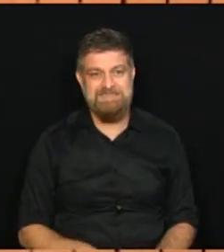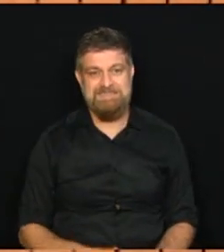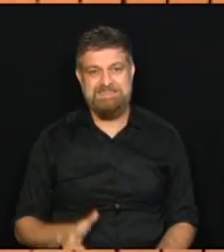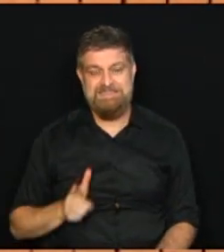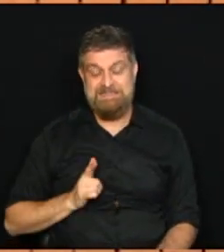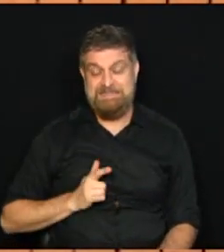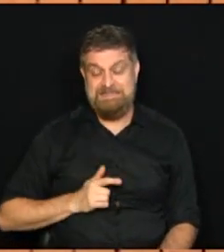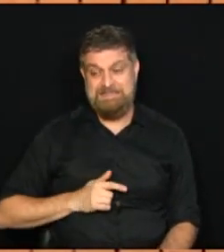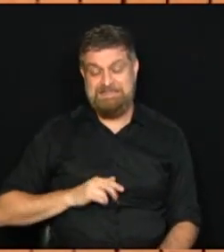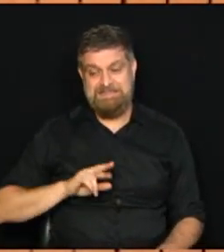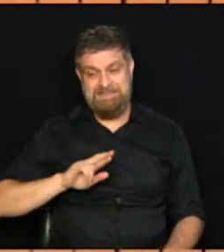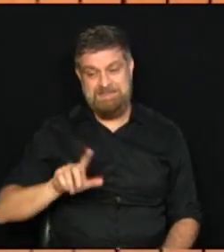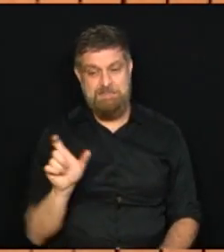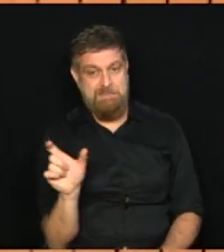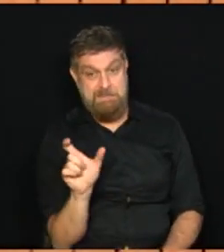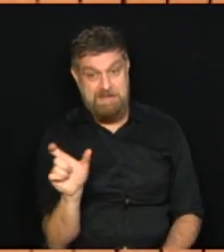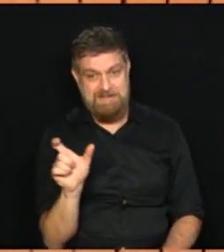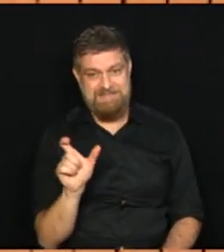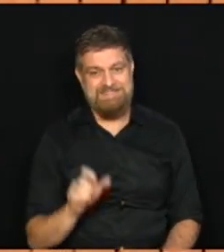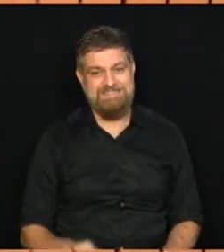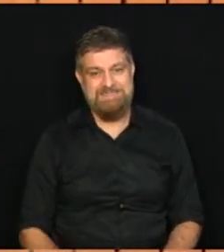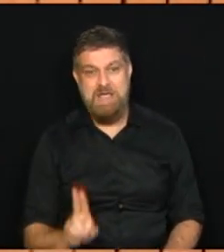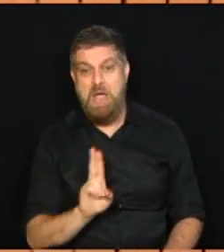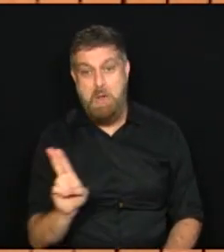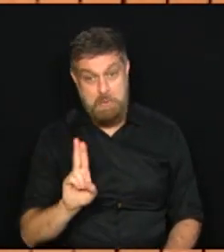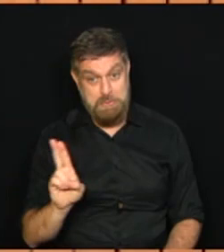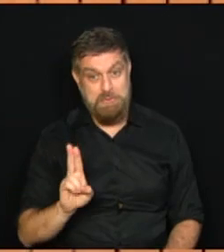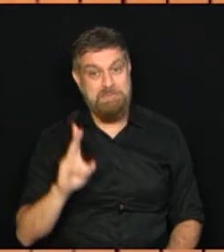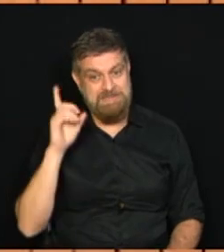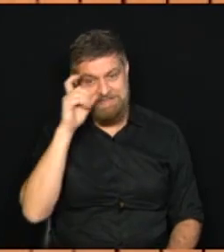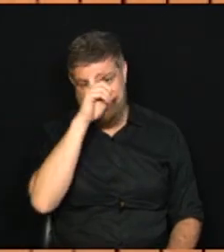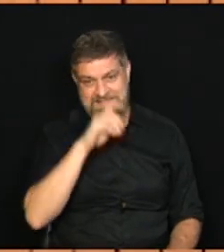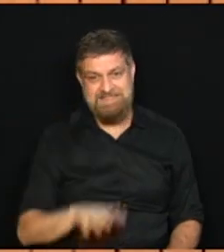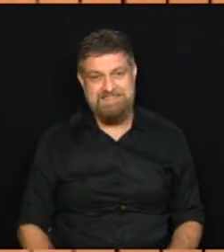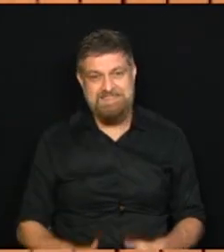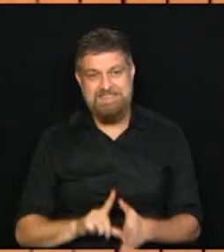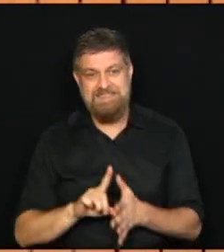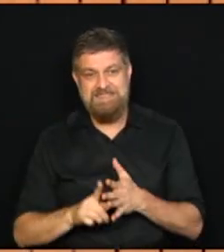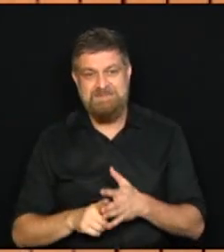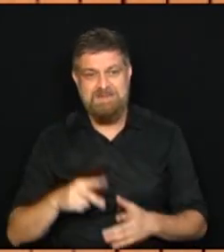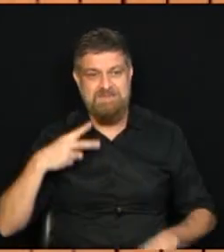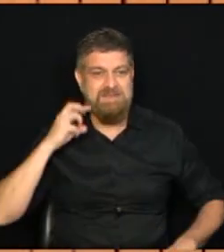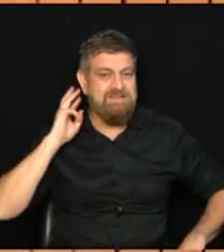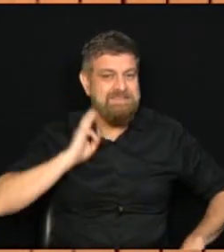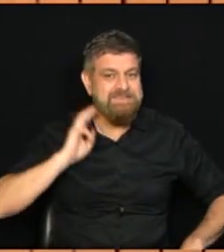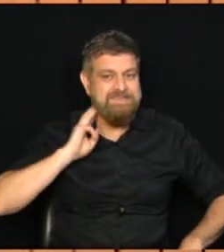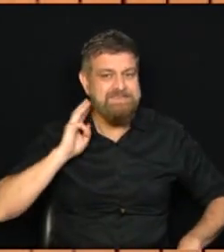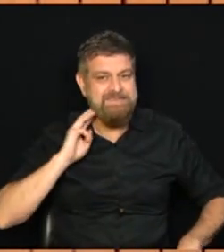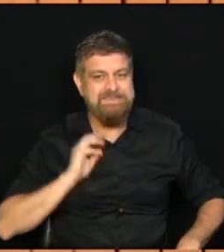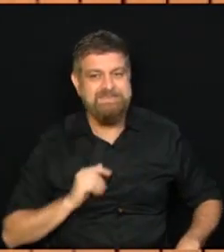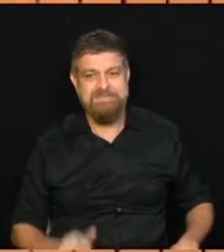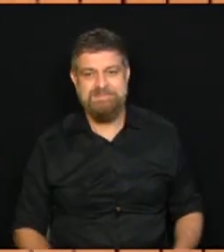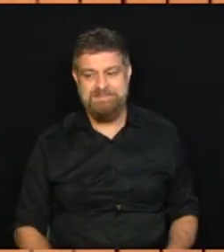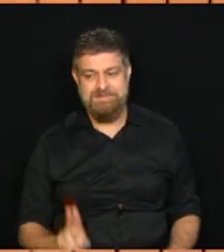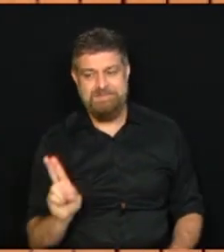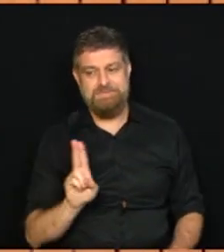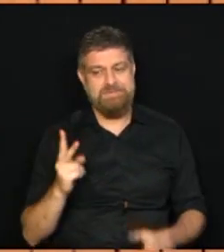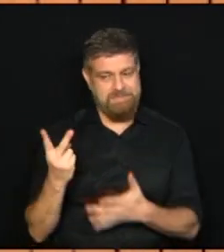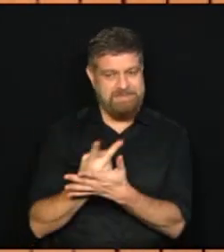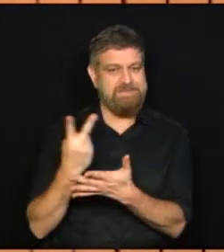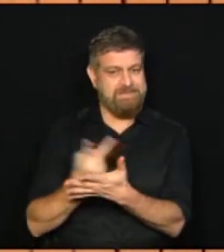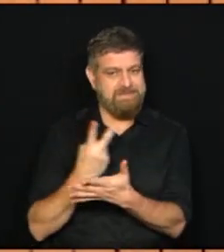Utsunomiya, tá bom. Eu vou puxar a orelha do vereador Cecílio aqui, porque ele que me passou errado o seu nome,